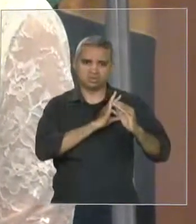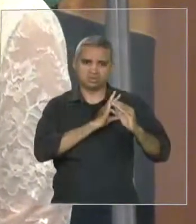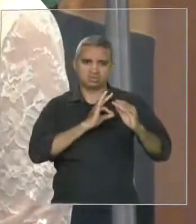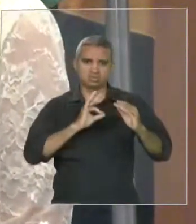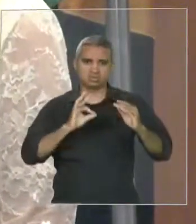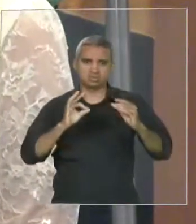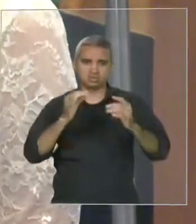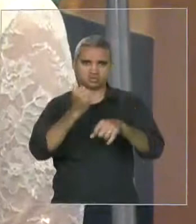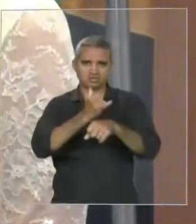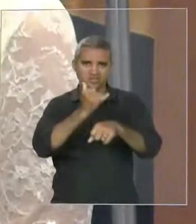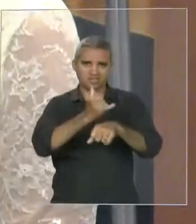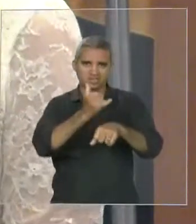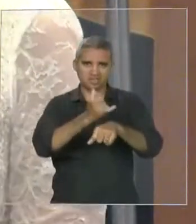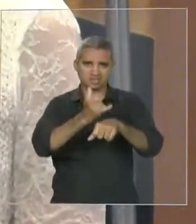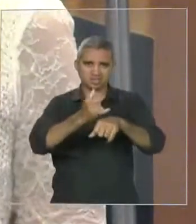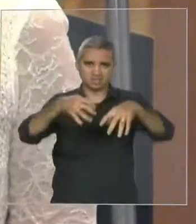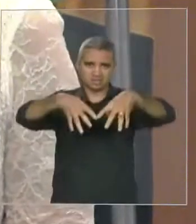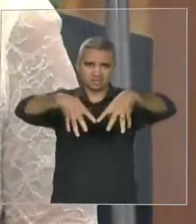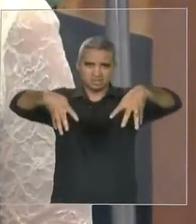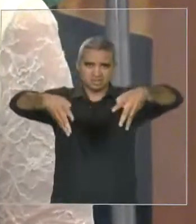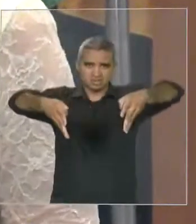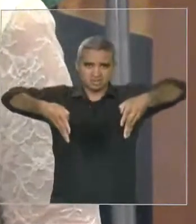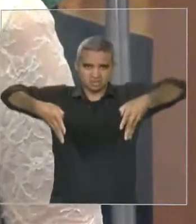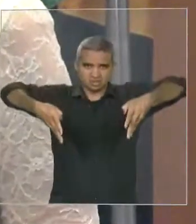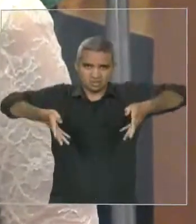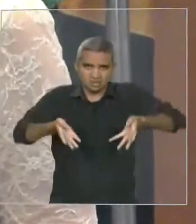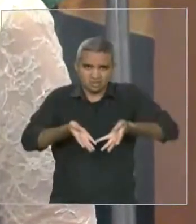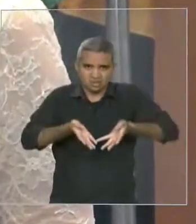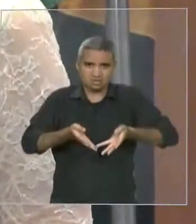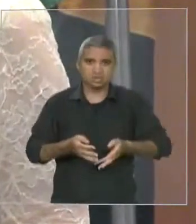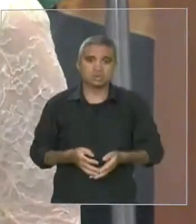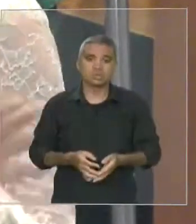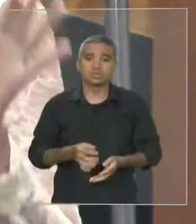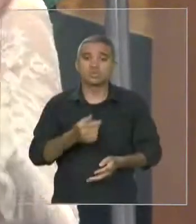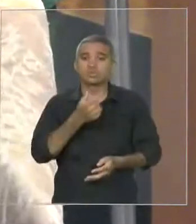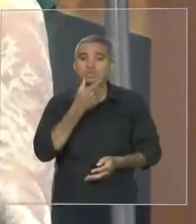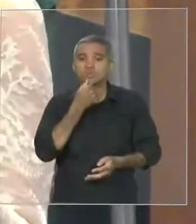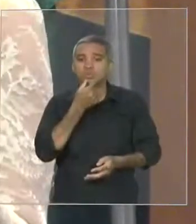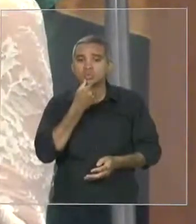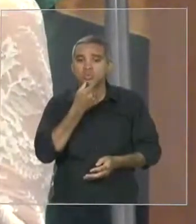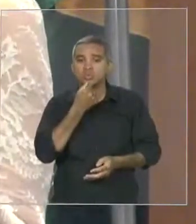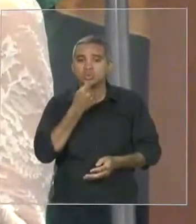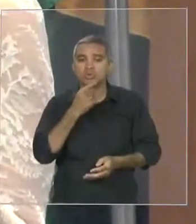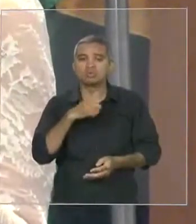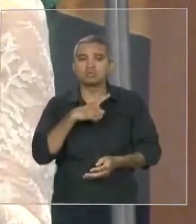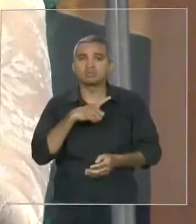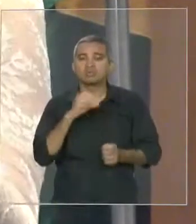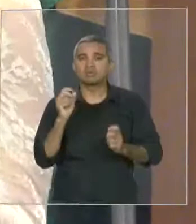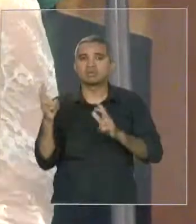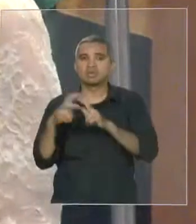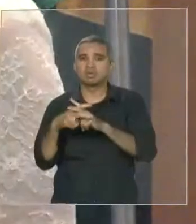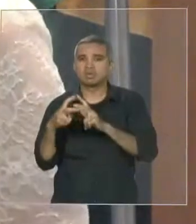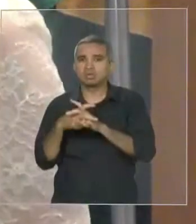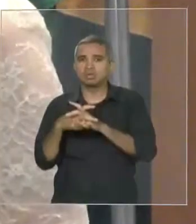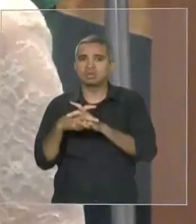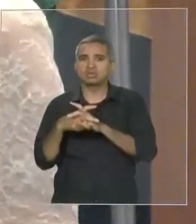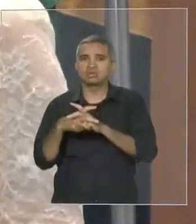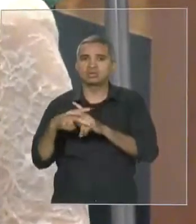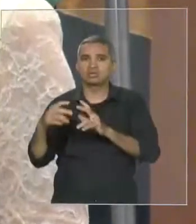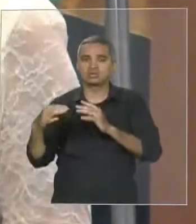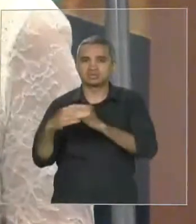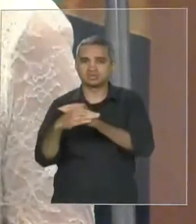os presos. Um homem que teve uma briga de trânsito foi jogado lá. Ficou